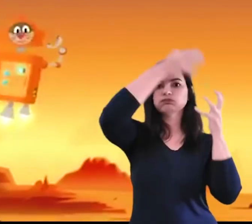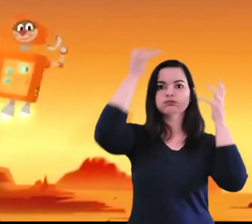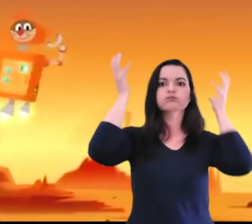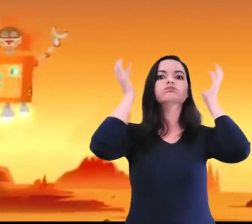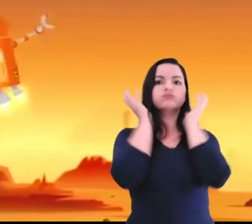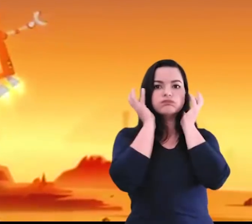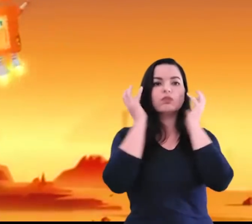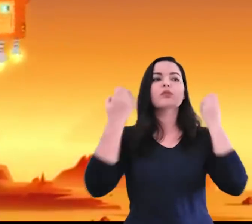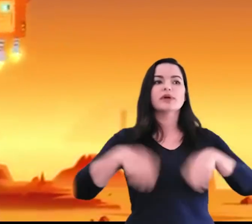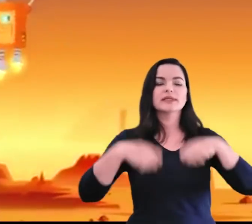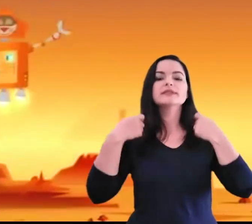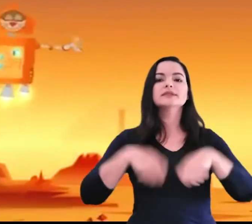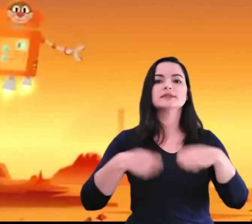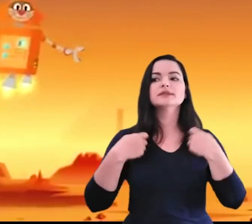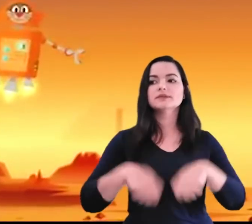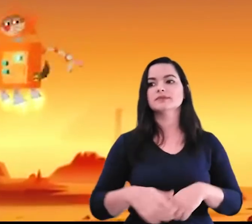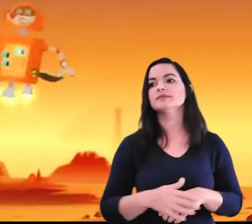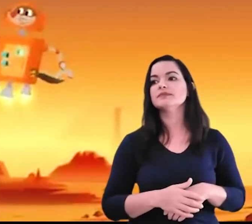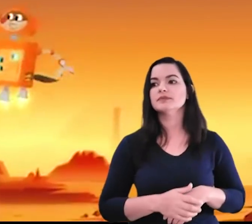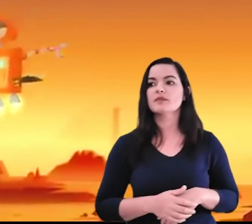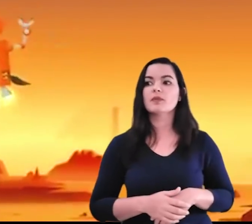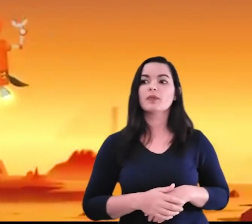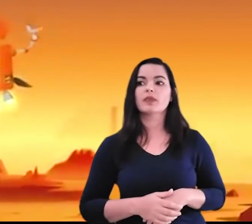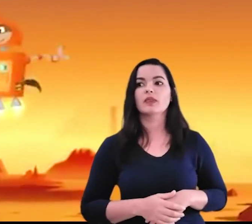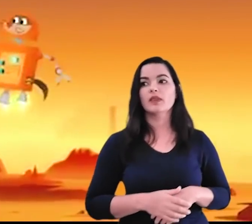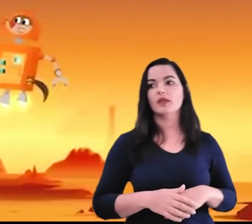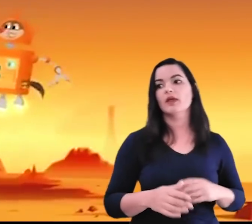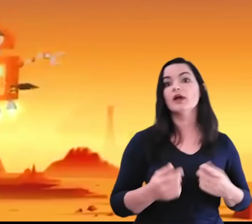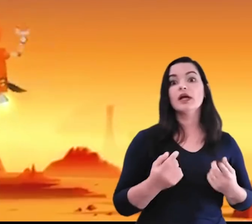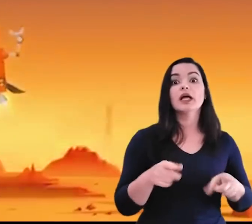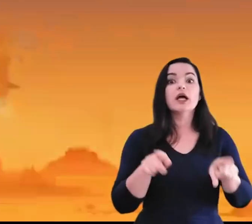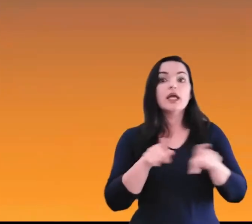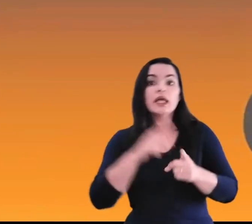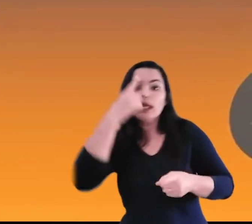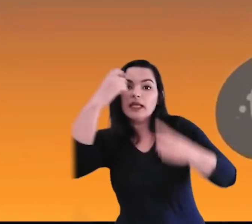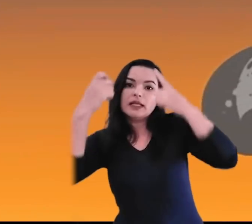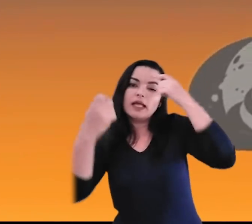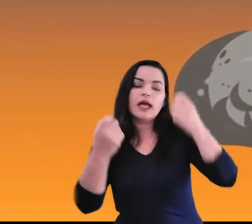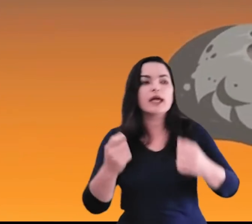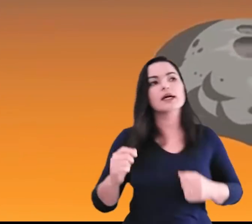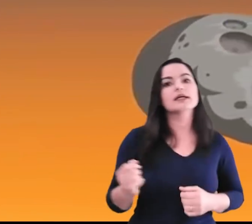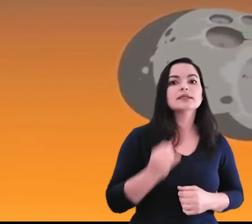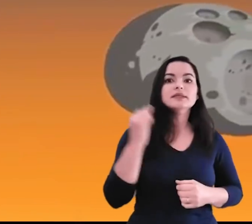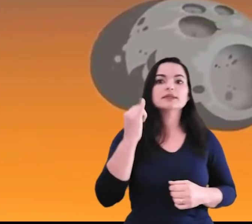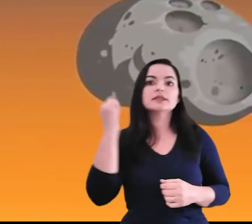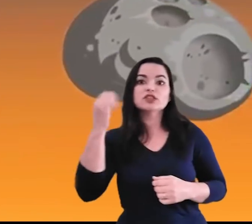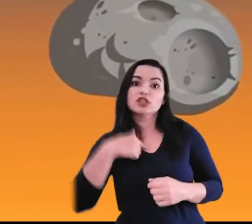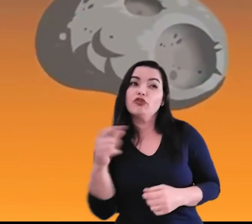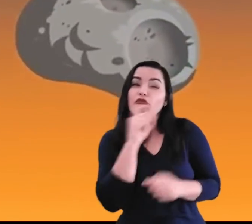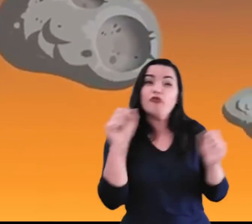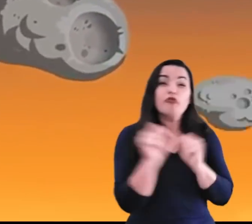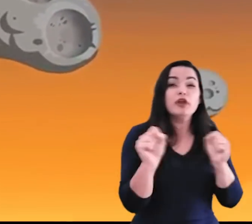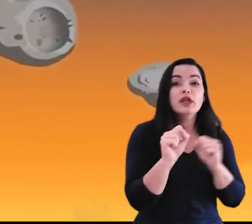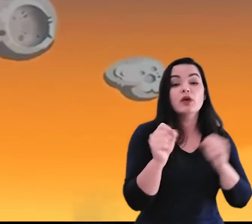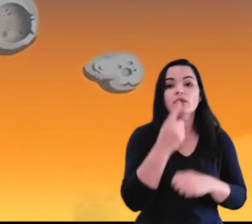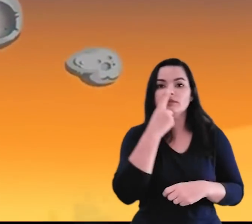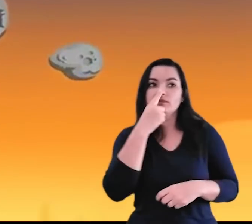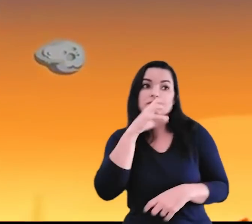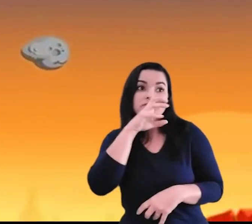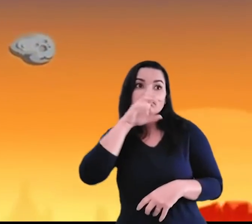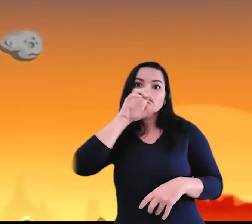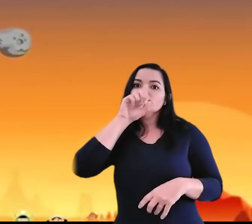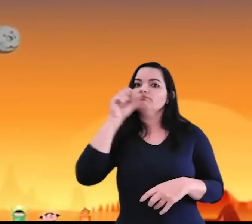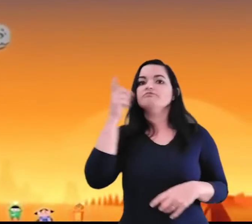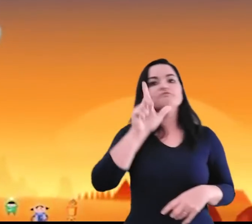é espacial. Ideia de gênio, já que além do frio em Marte não tem